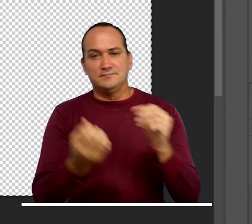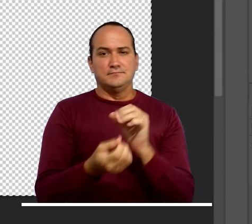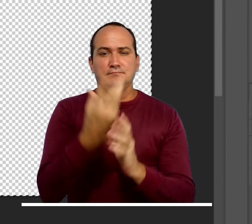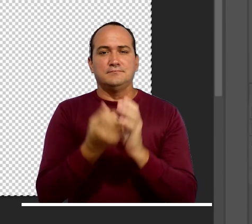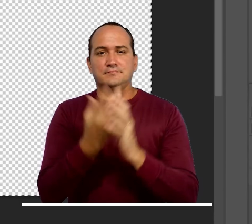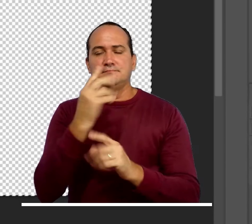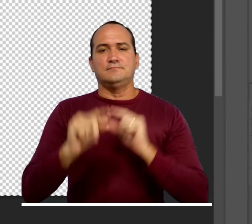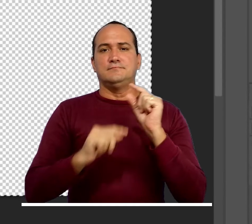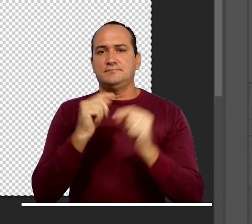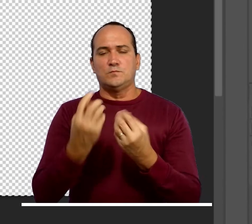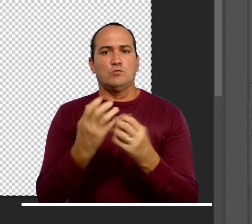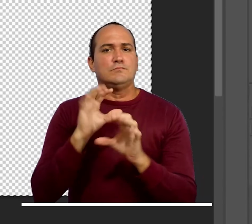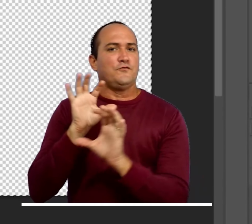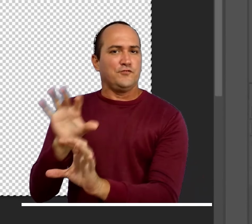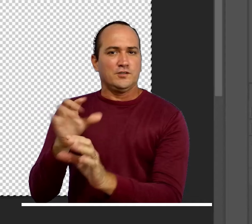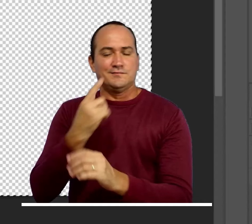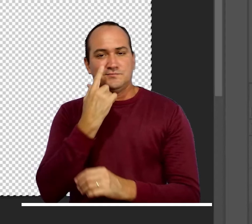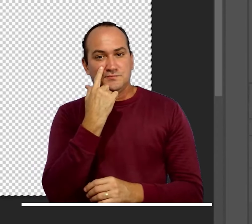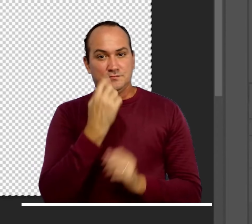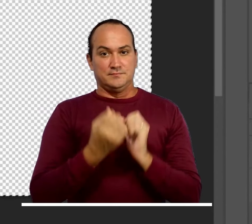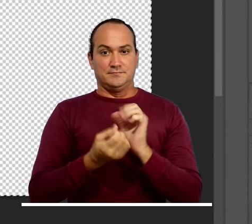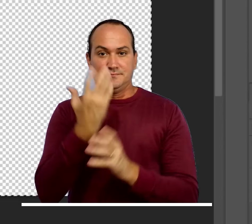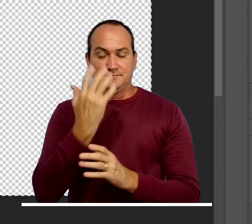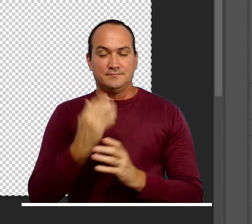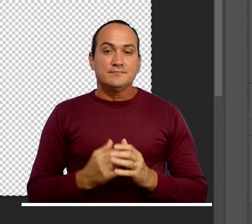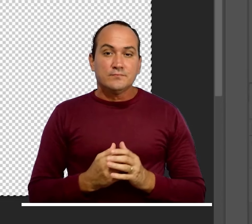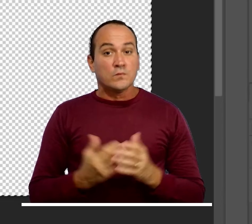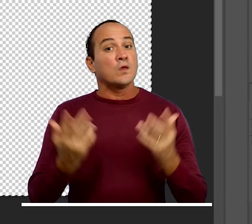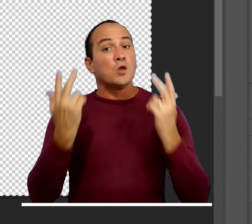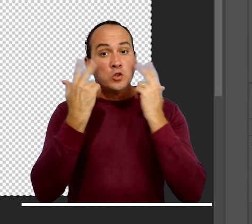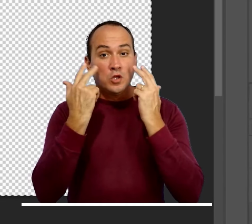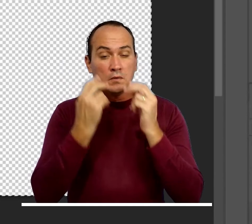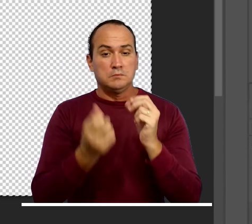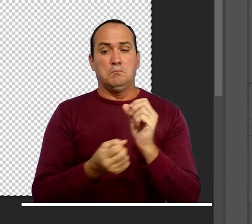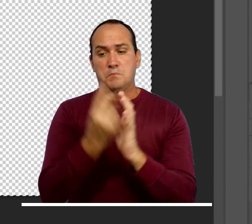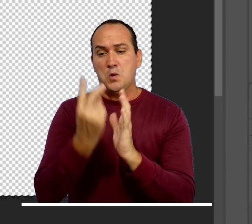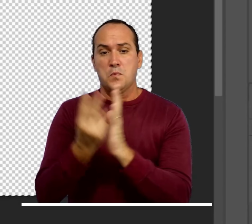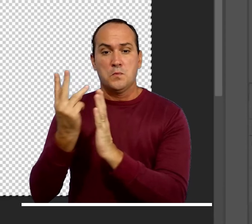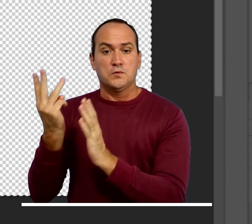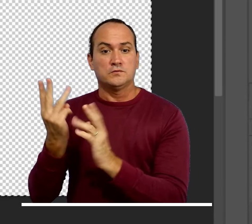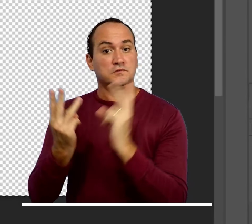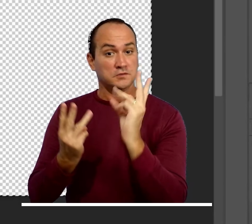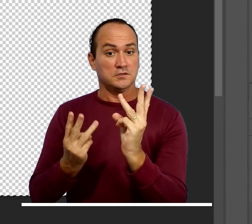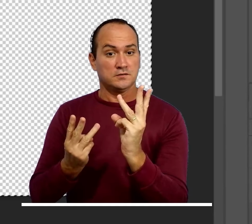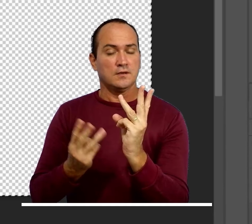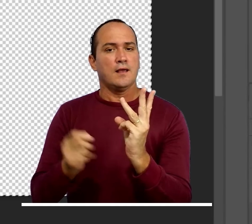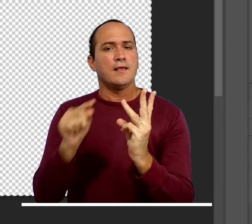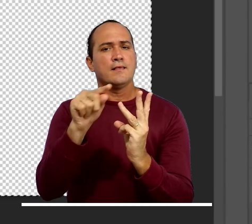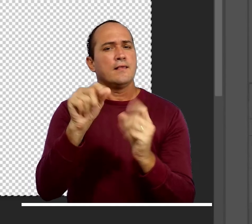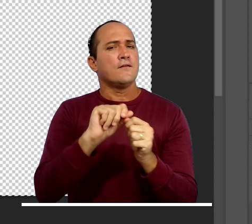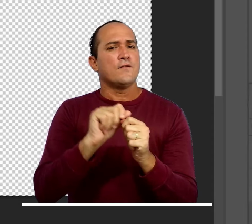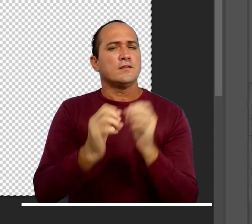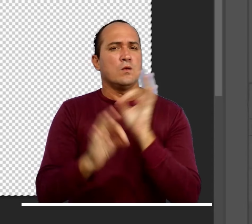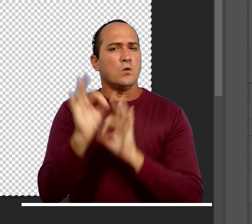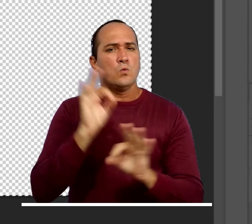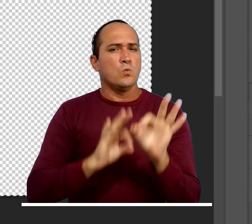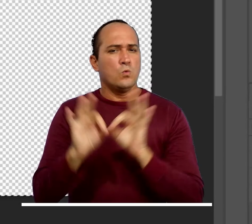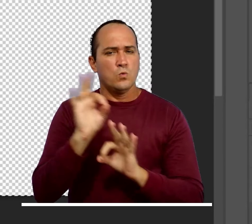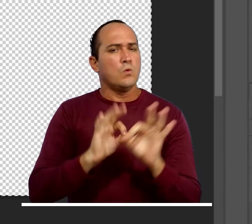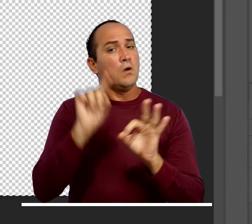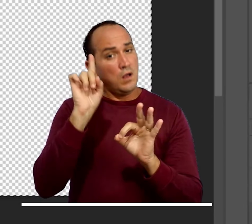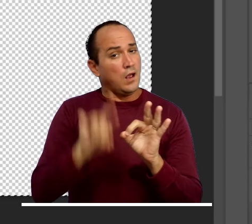criou para a gente ver como é que fica, tá? Eu vou clicar aqui para gerar, normalmente ele gera 3 opções e isso aqui, o que ele está fazendo é basicamente um